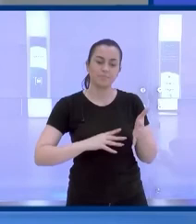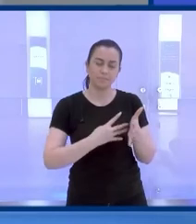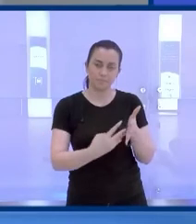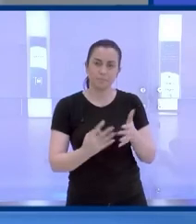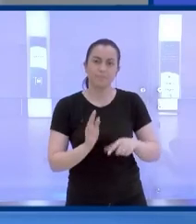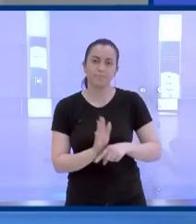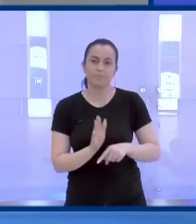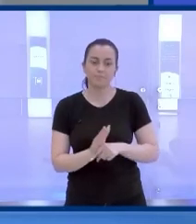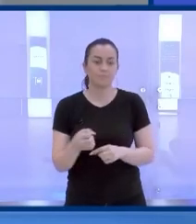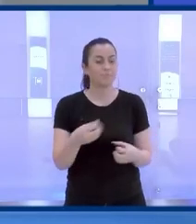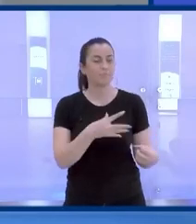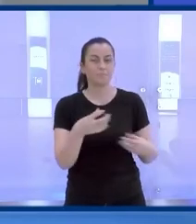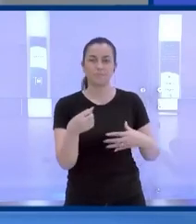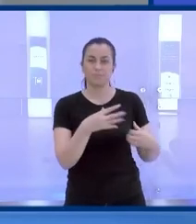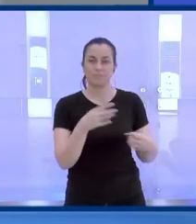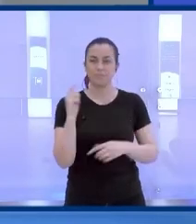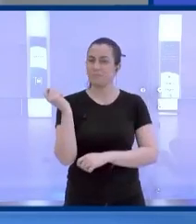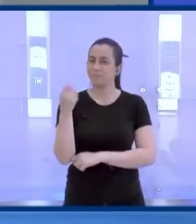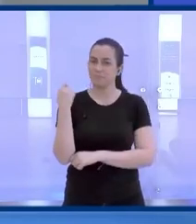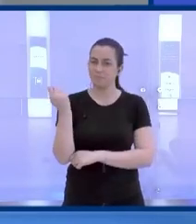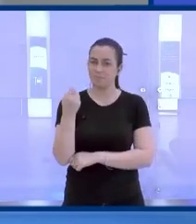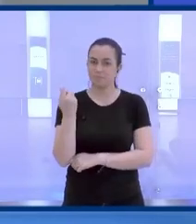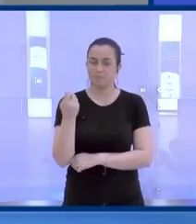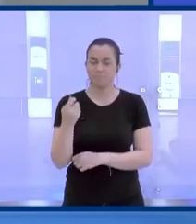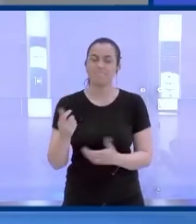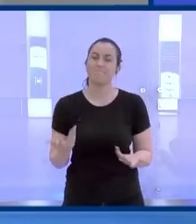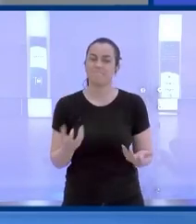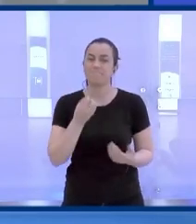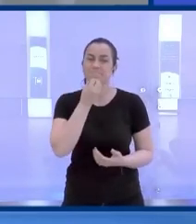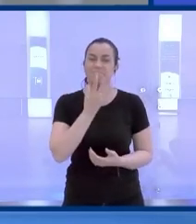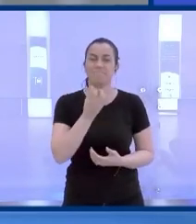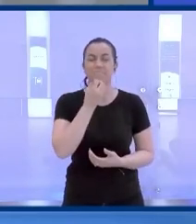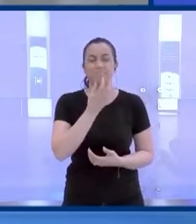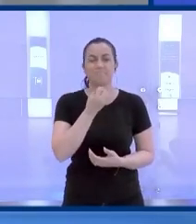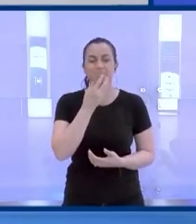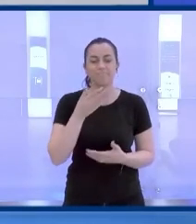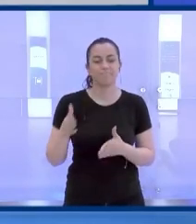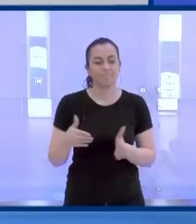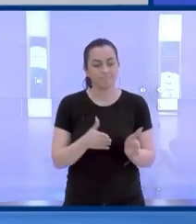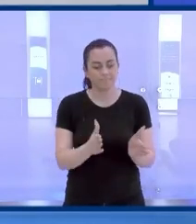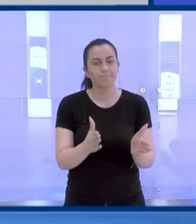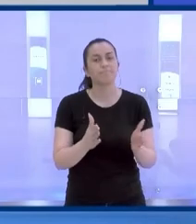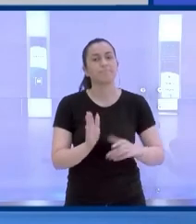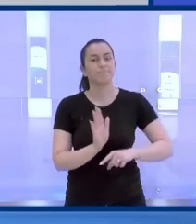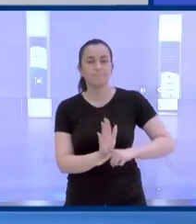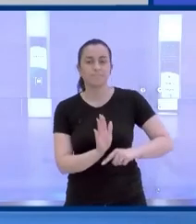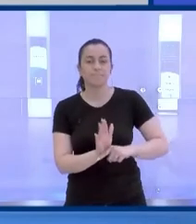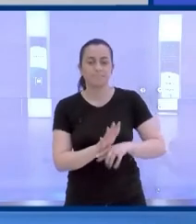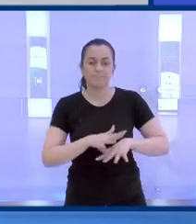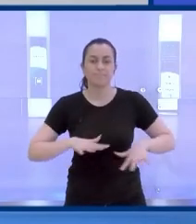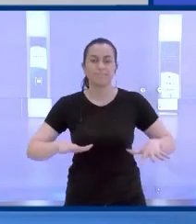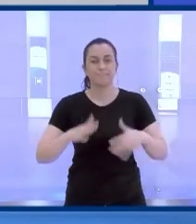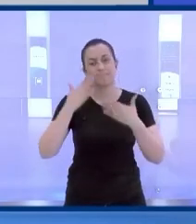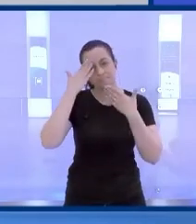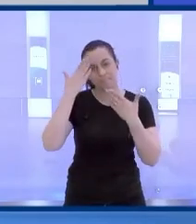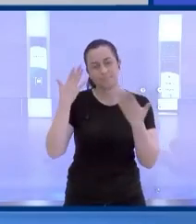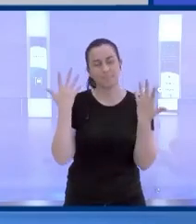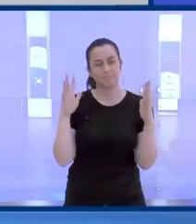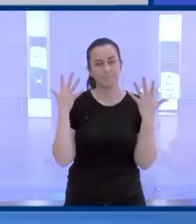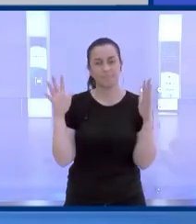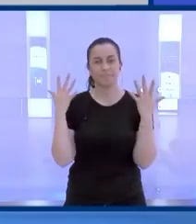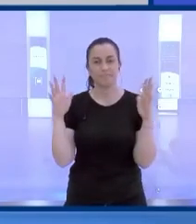e modernização do Estado do Rio Grande do Sul, que nos enche de confiança em direção ao futuro do nosso Estado. Obrigado a todos.